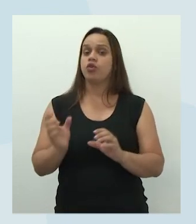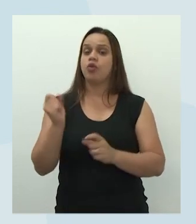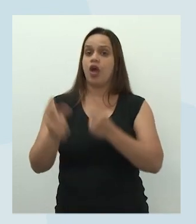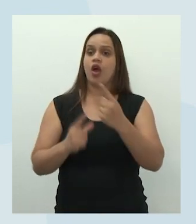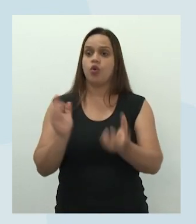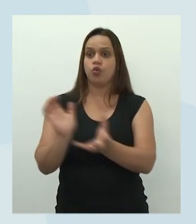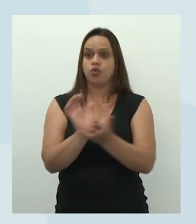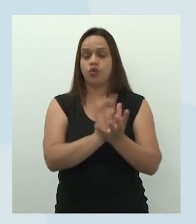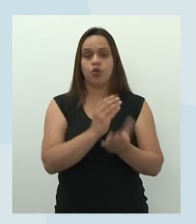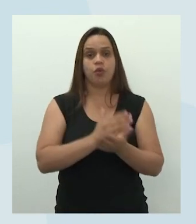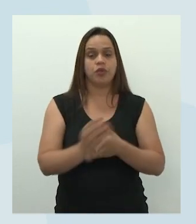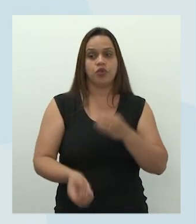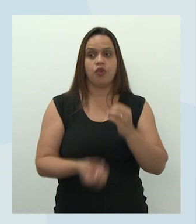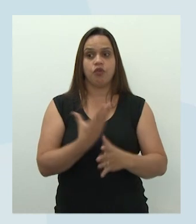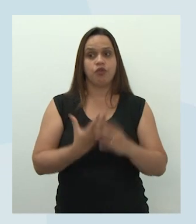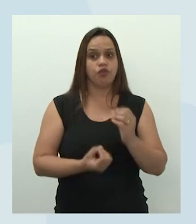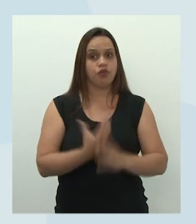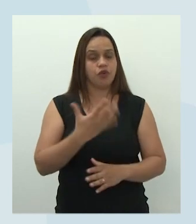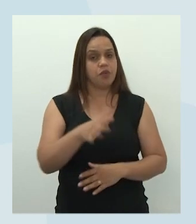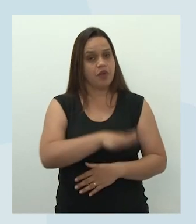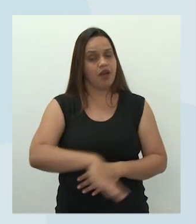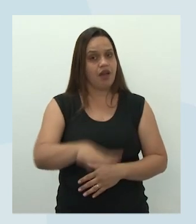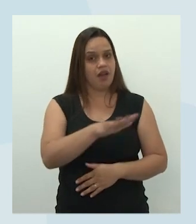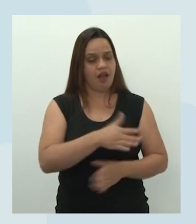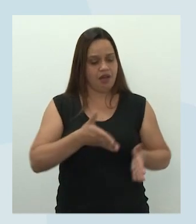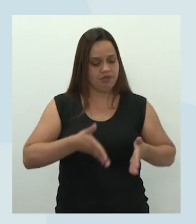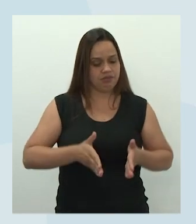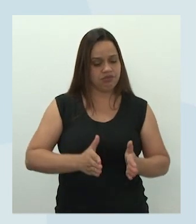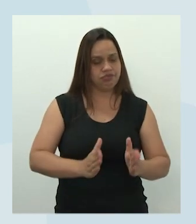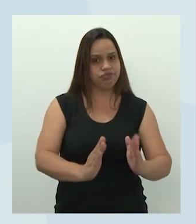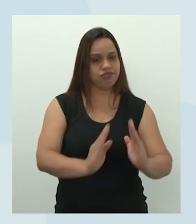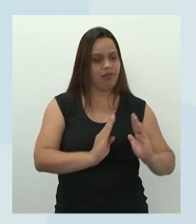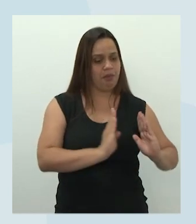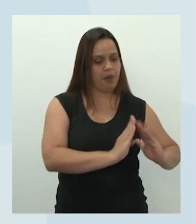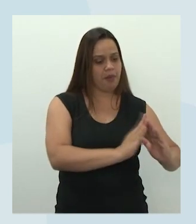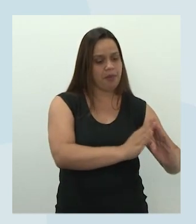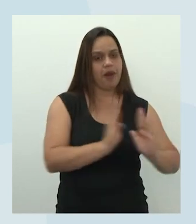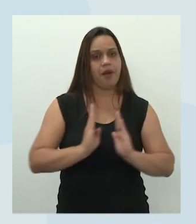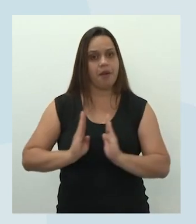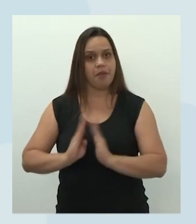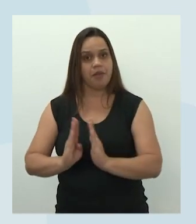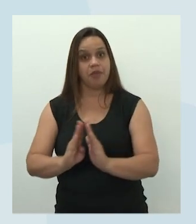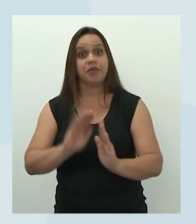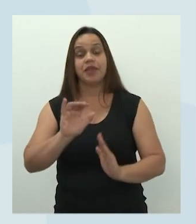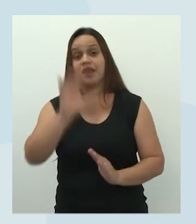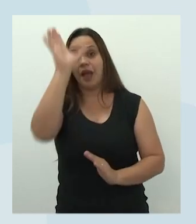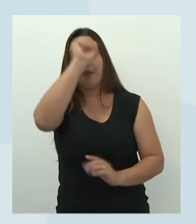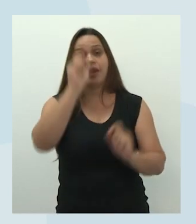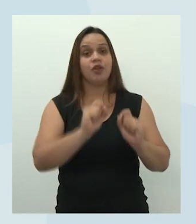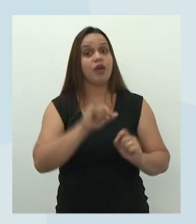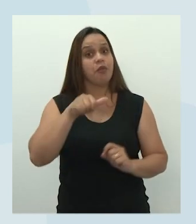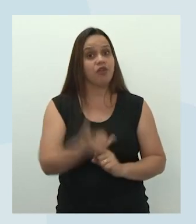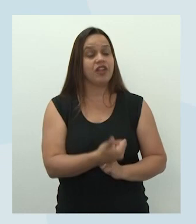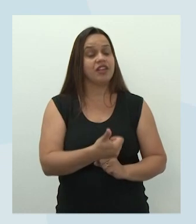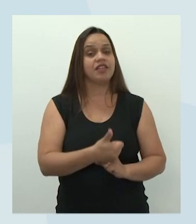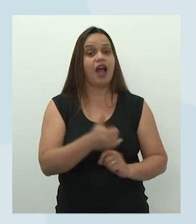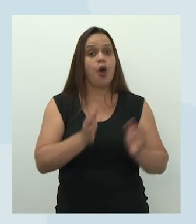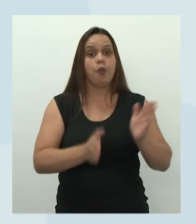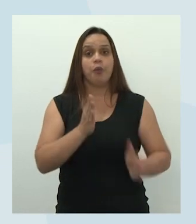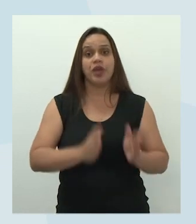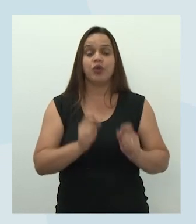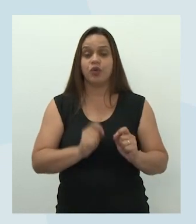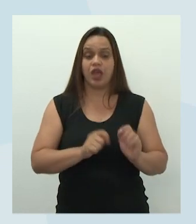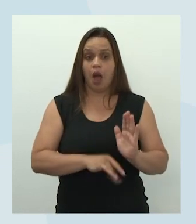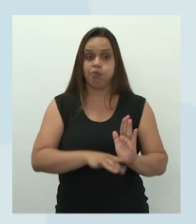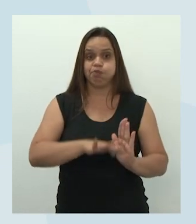formar aldeias às margens do rio Nilo, aprendendo a aproveitar o ciclo das cheias, né? Então, vocês vejam aí essas